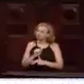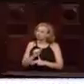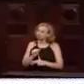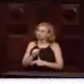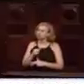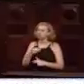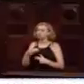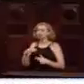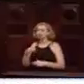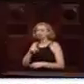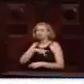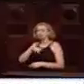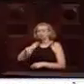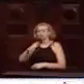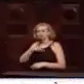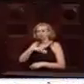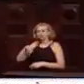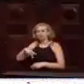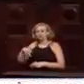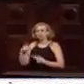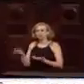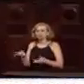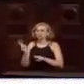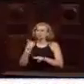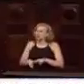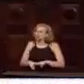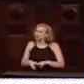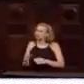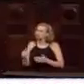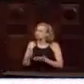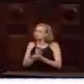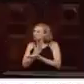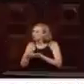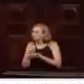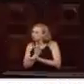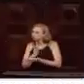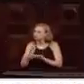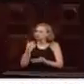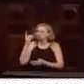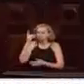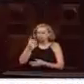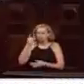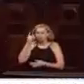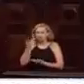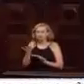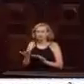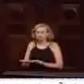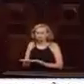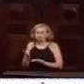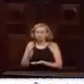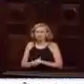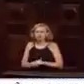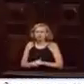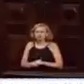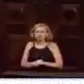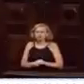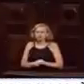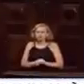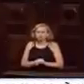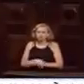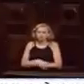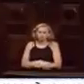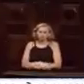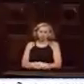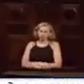requerendo a prisão de alguns deputados, assessores, isso óbvio que pelo convívio